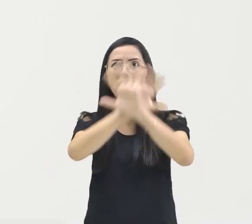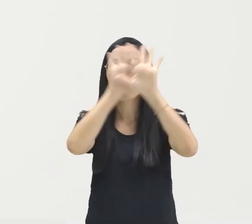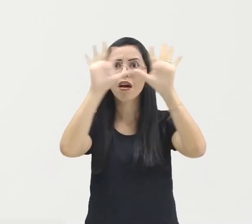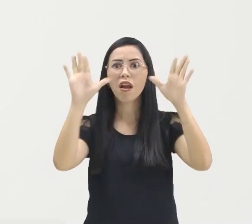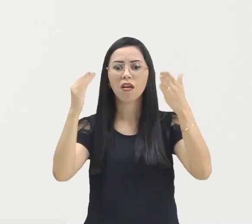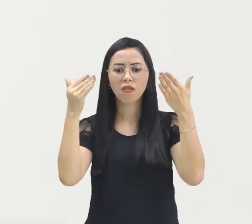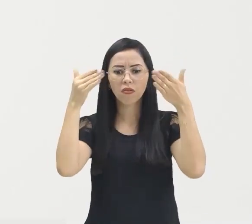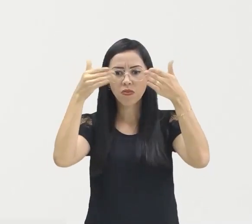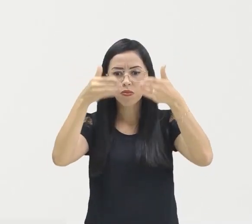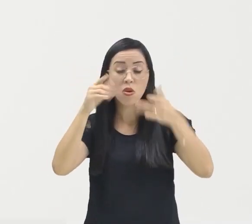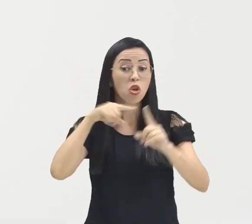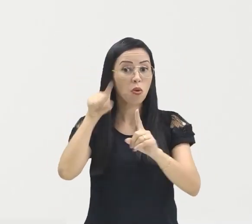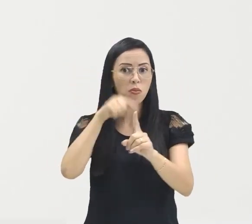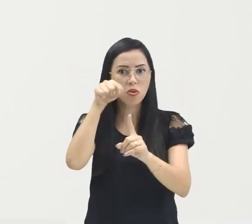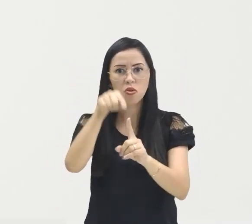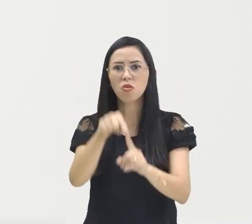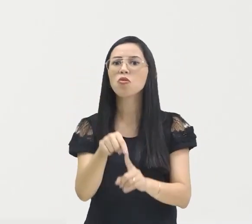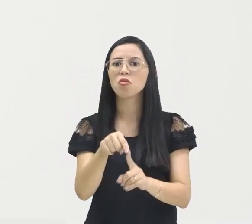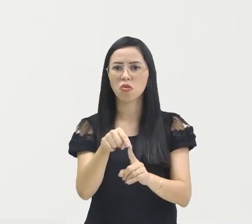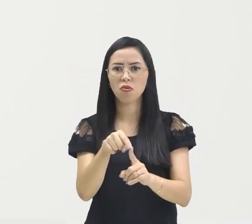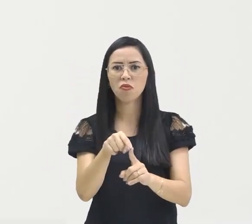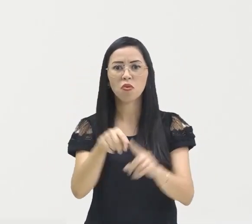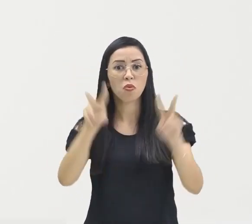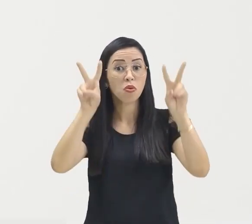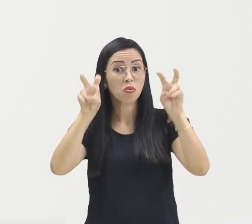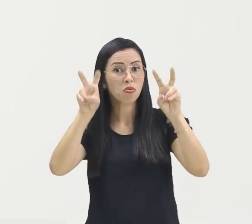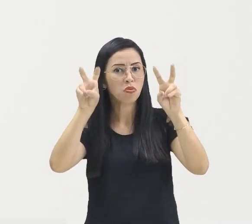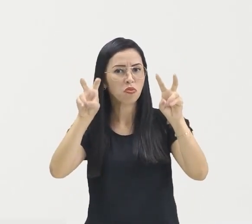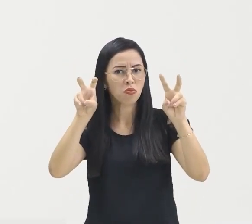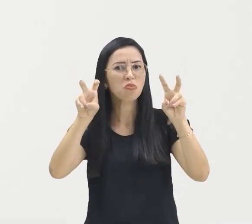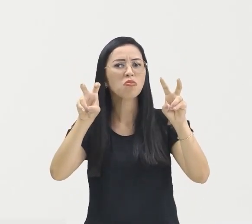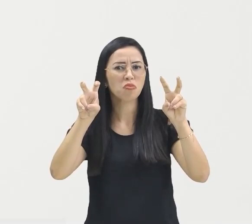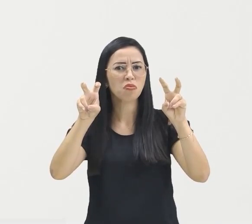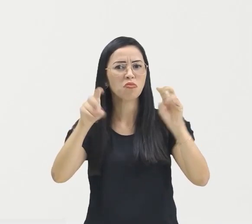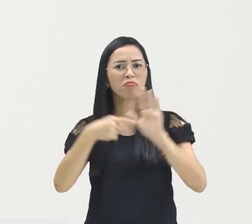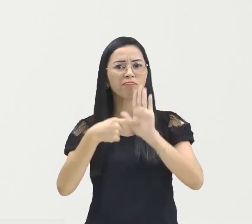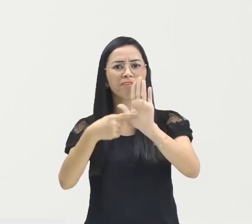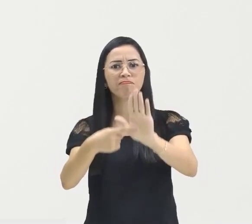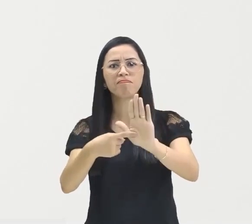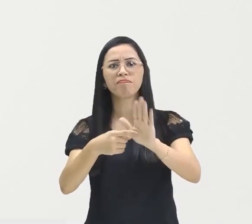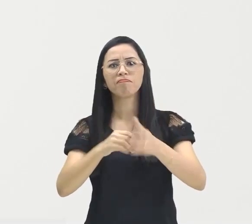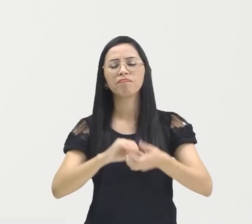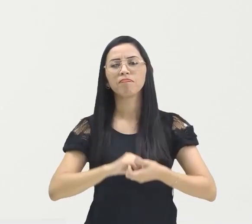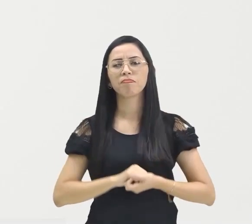assunto abordado, tentando explorar todos os aspectos principais.